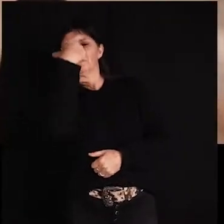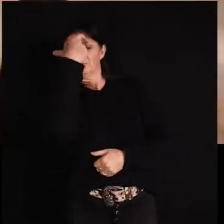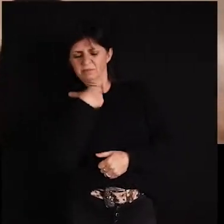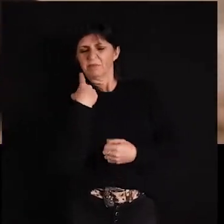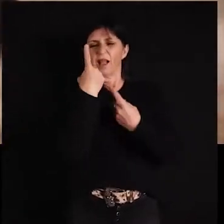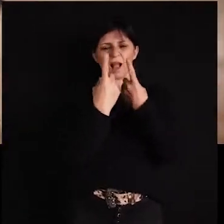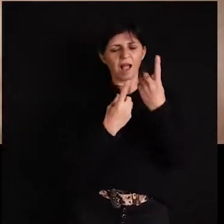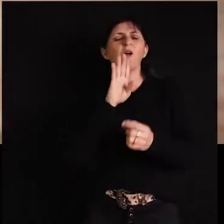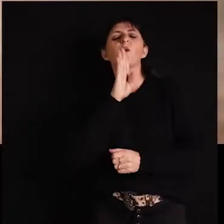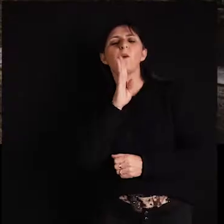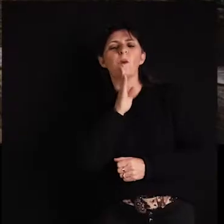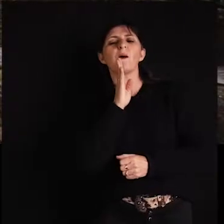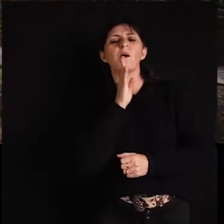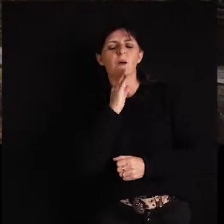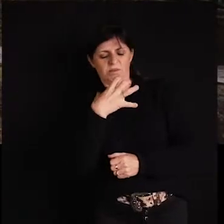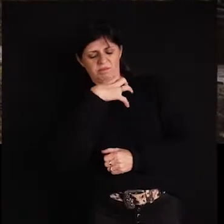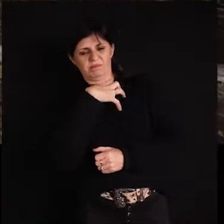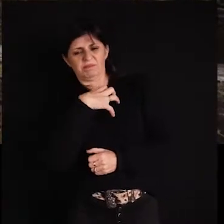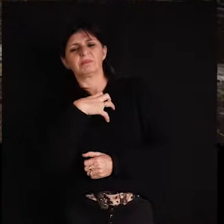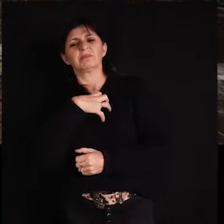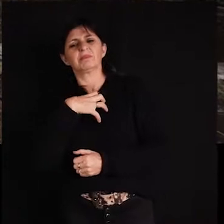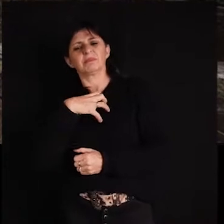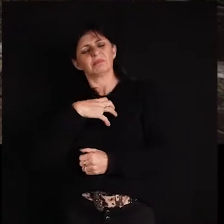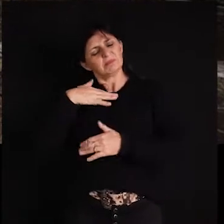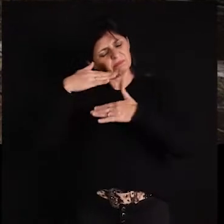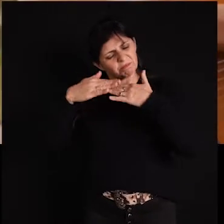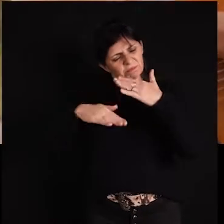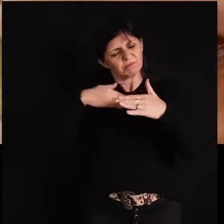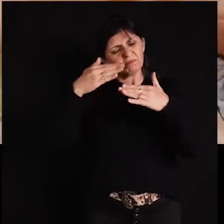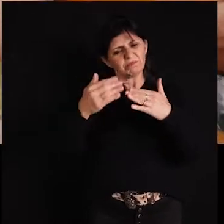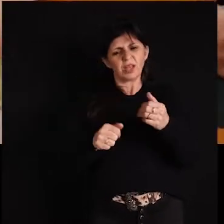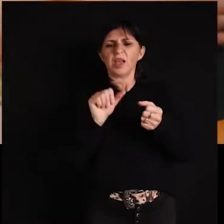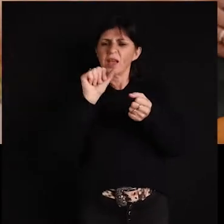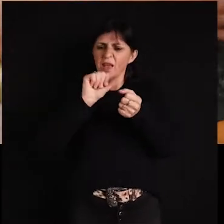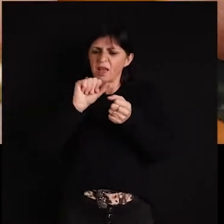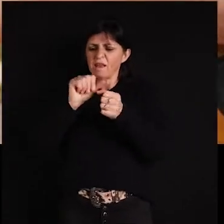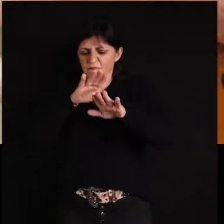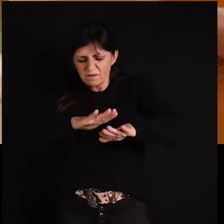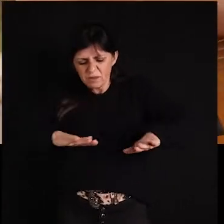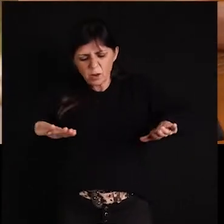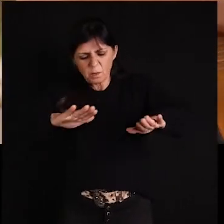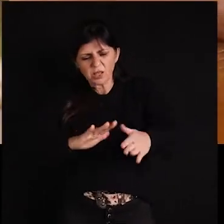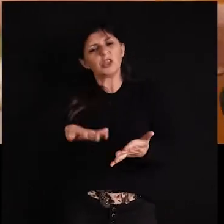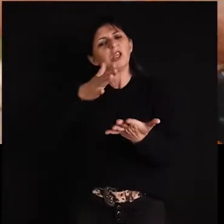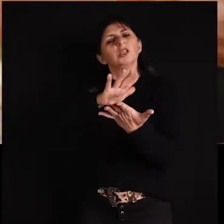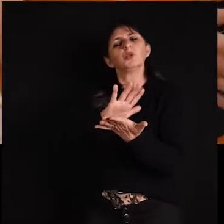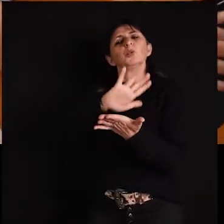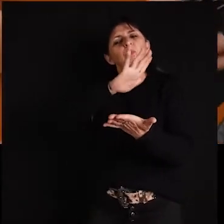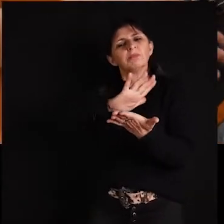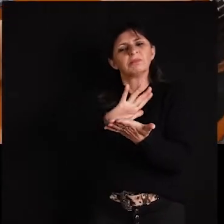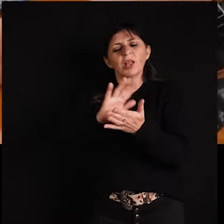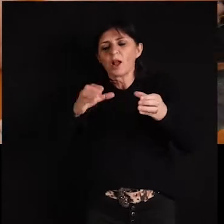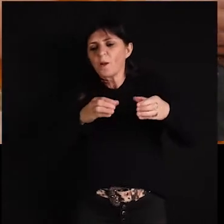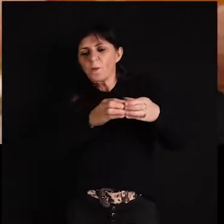identidade aguentando o repuxo, atávico surungo de chão